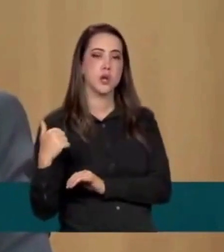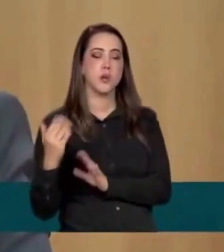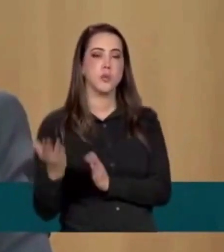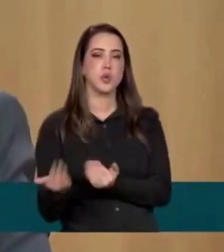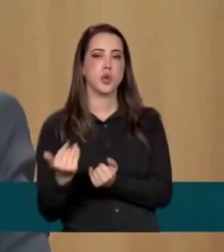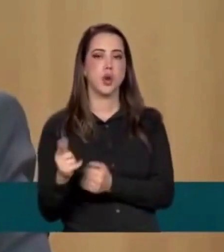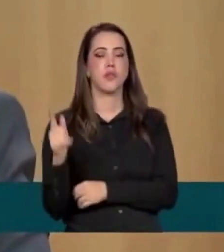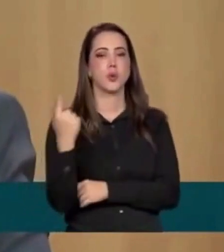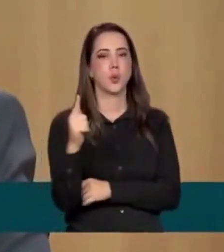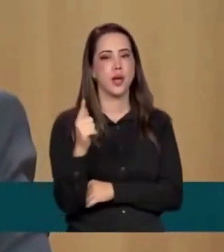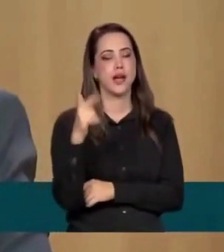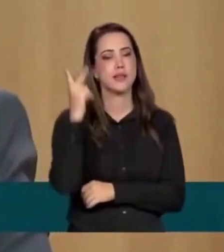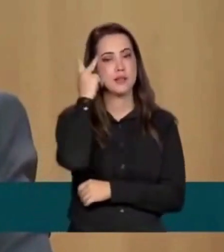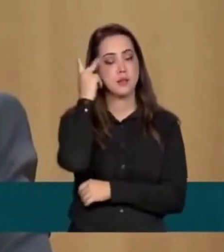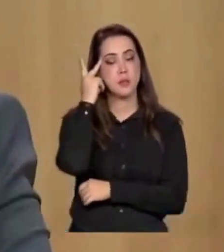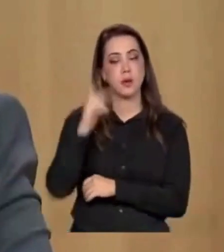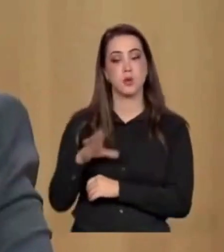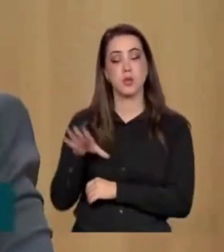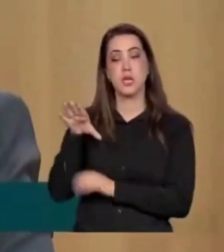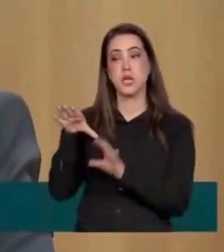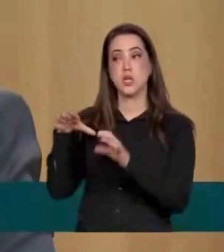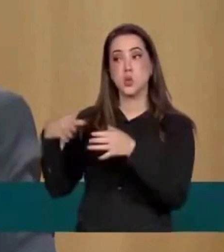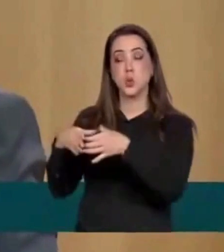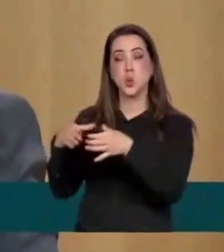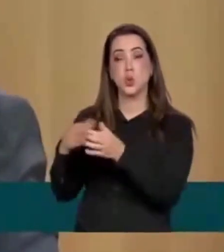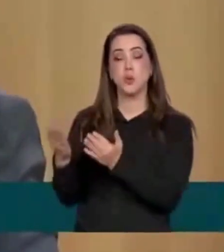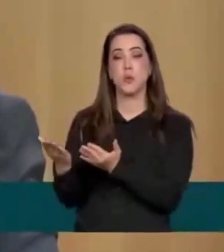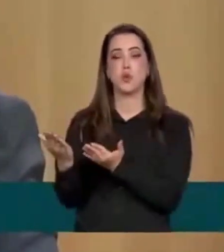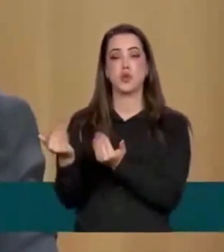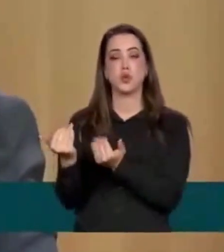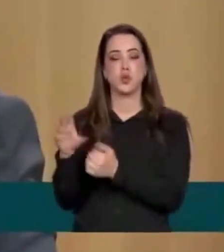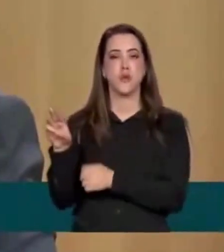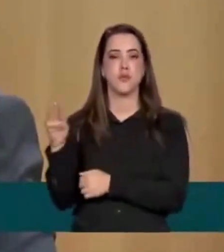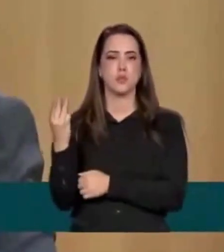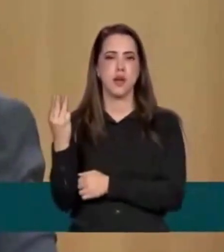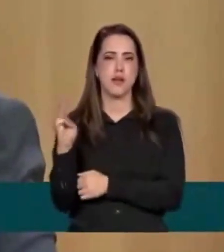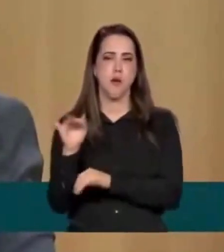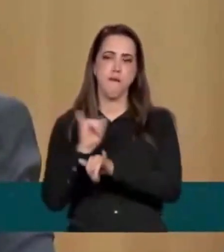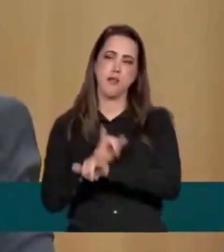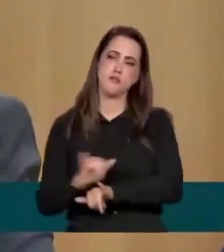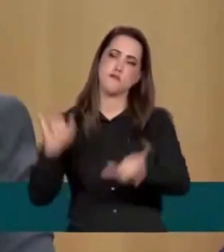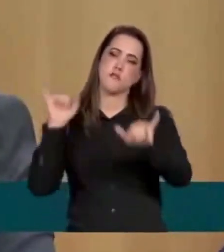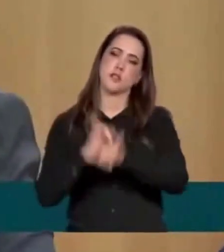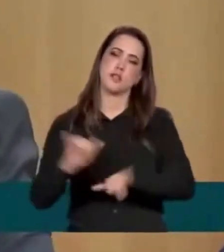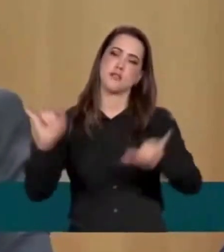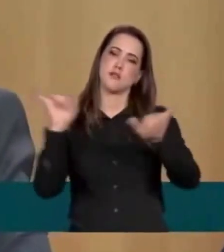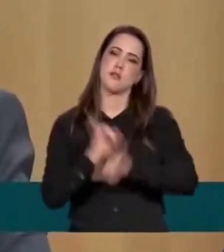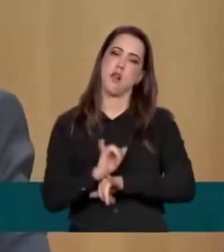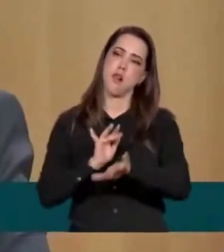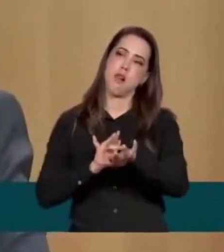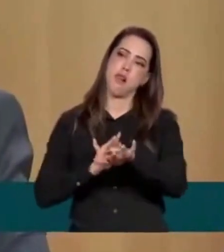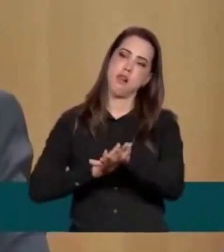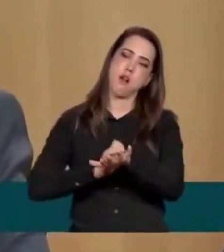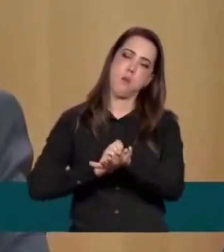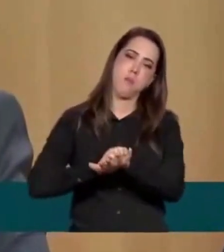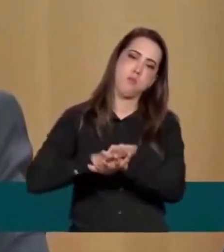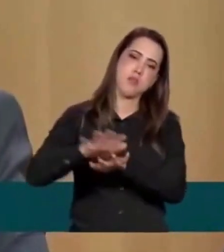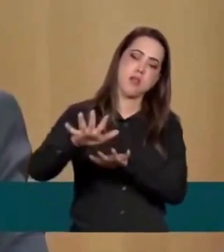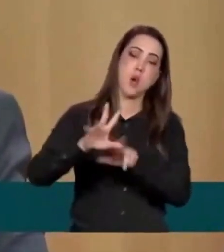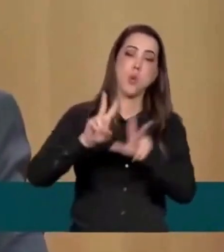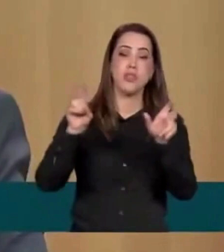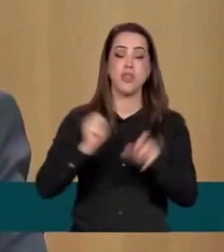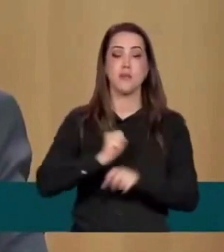em São Paulo, e esses jovens fazendo propagação, divulgação de conteúdo de